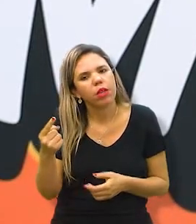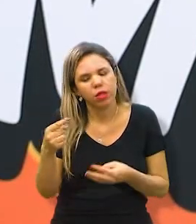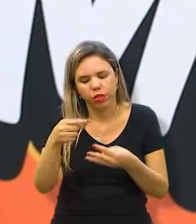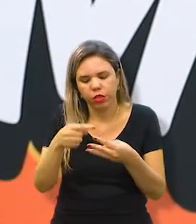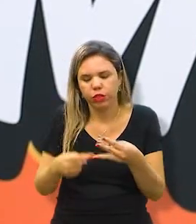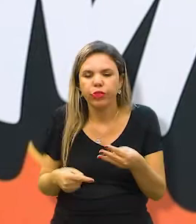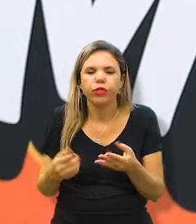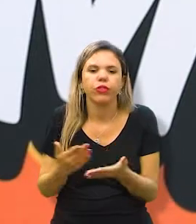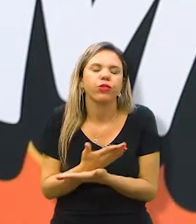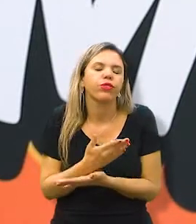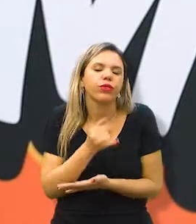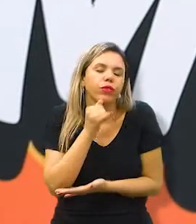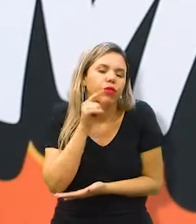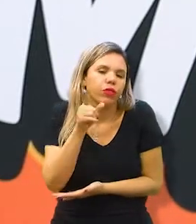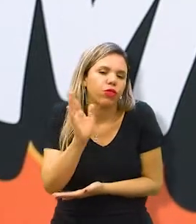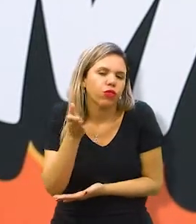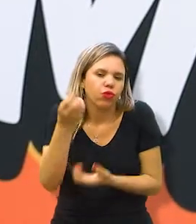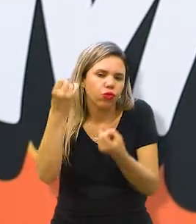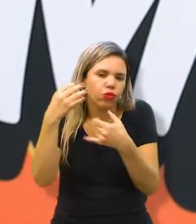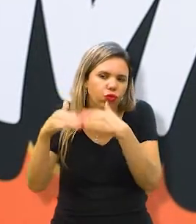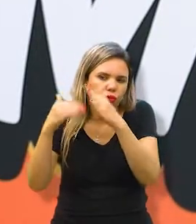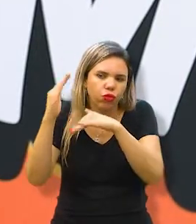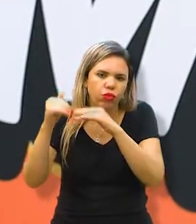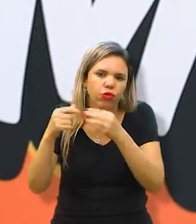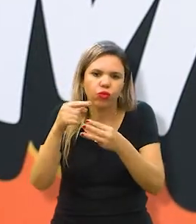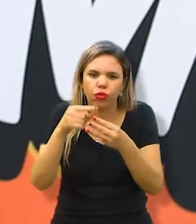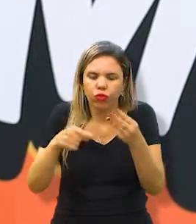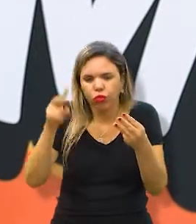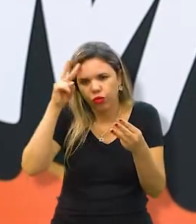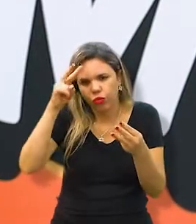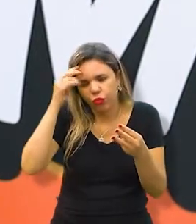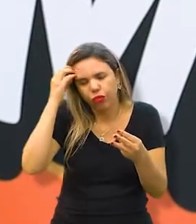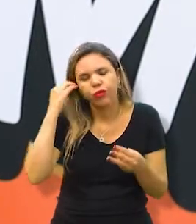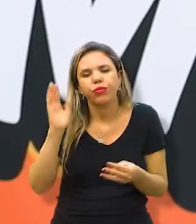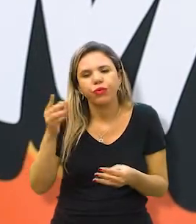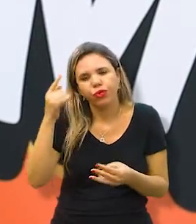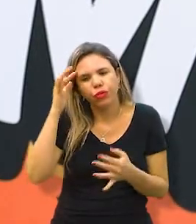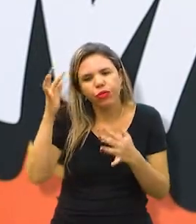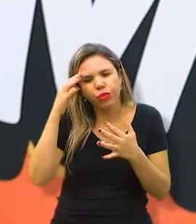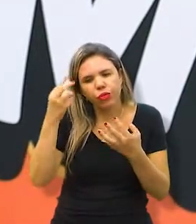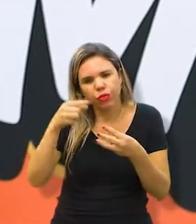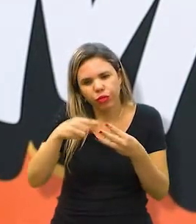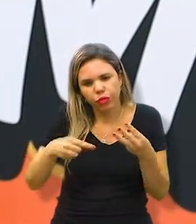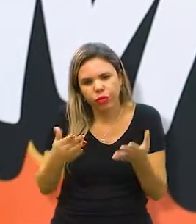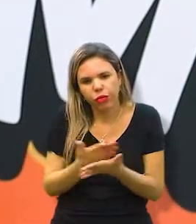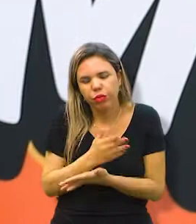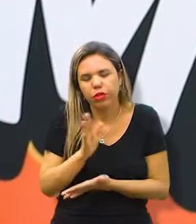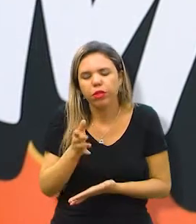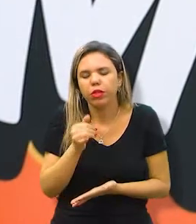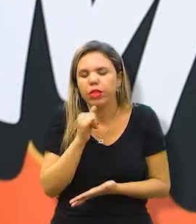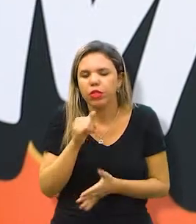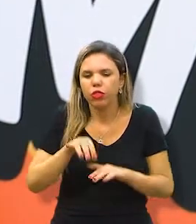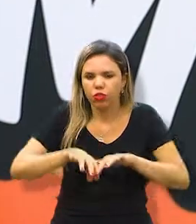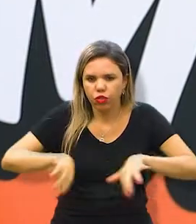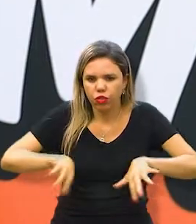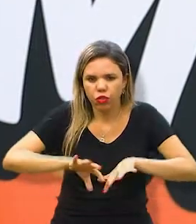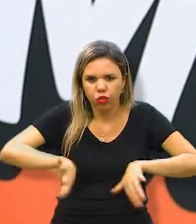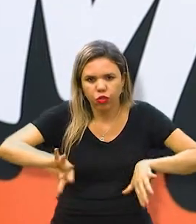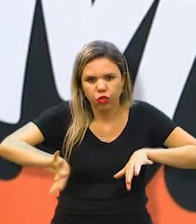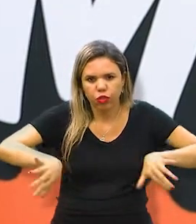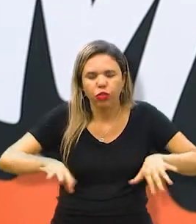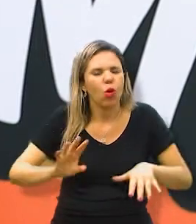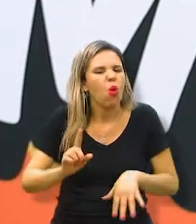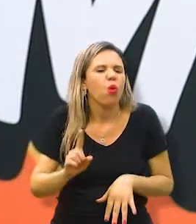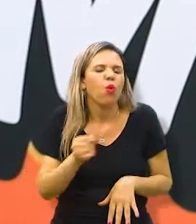da tríade, né? E você já construiu as 3 histórias, já pensou nos 3 livros, já